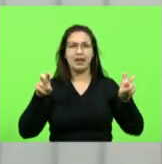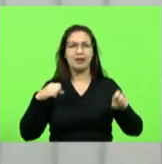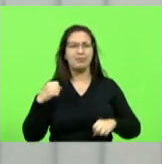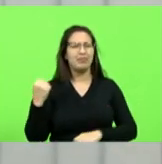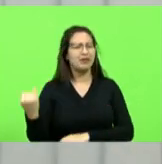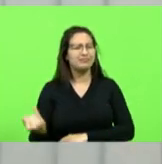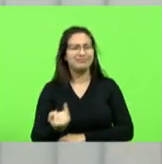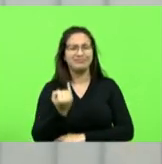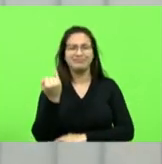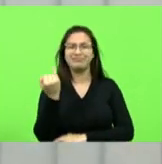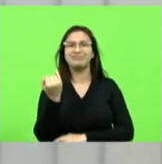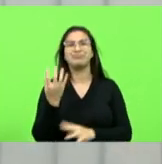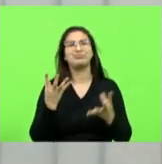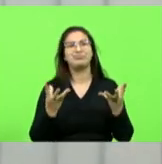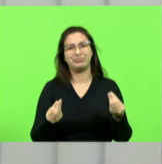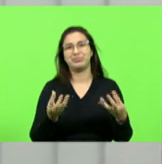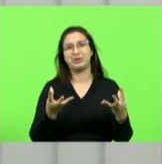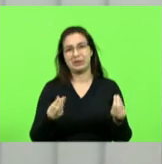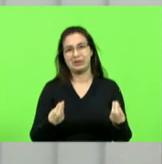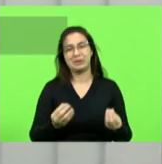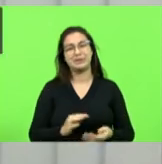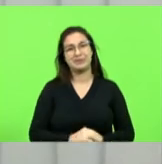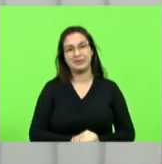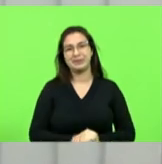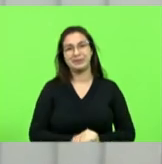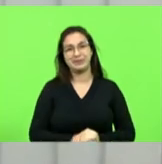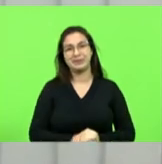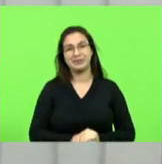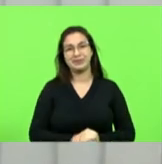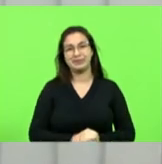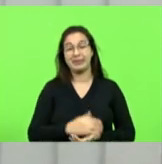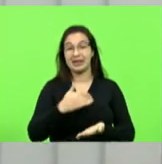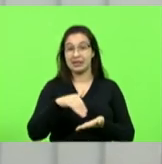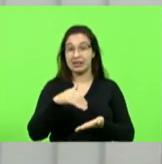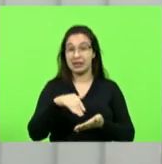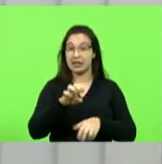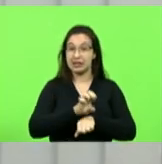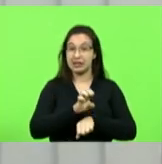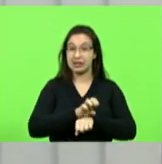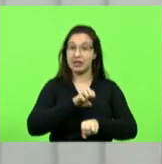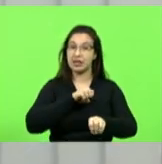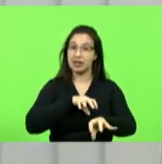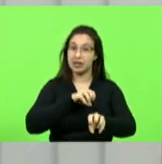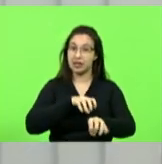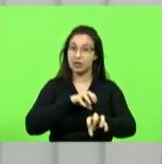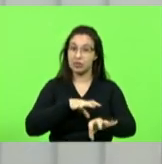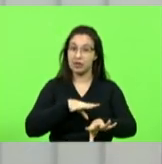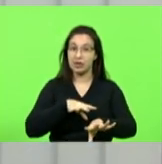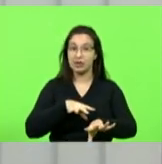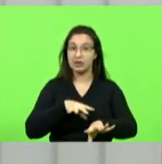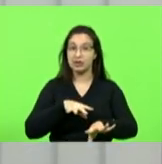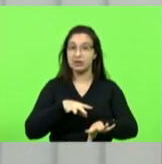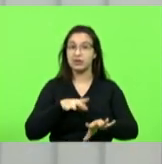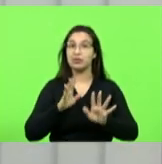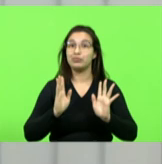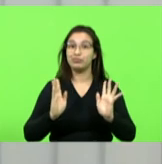extrema relevância, com o qual a Secretaria de Estado da Educação vem